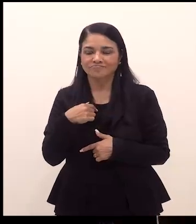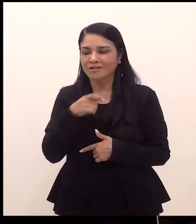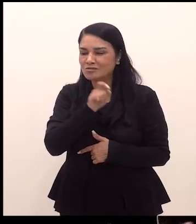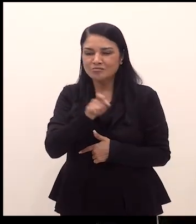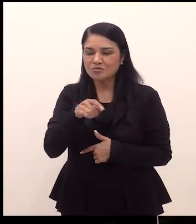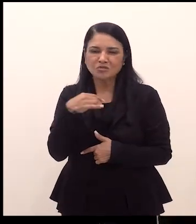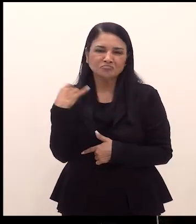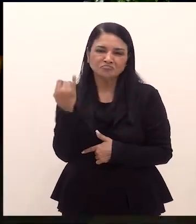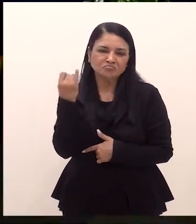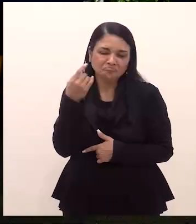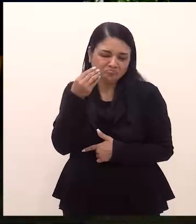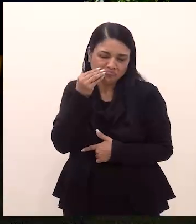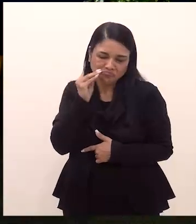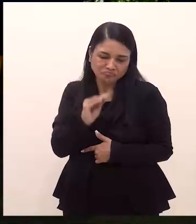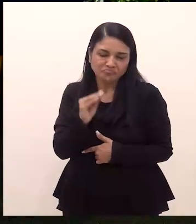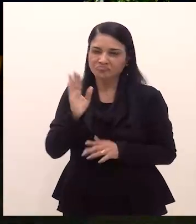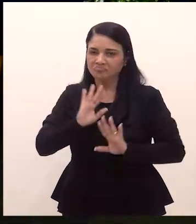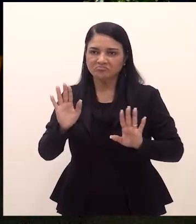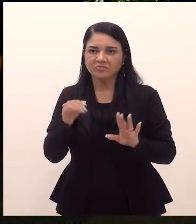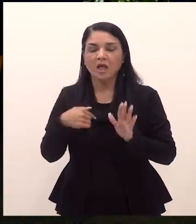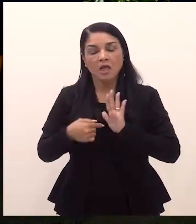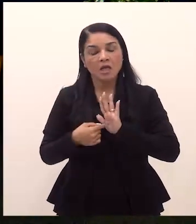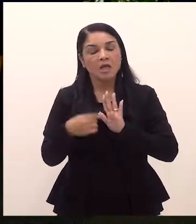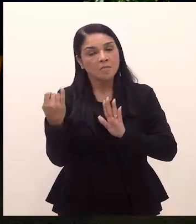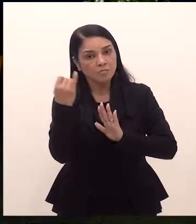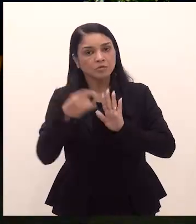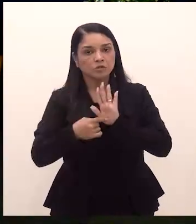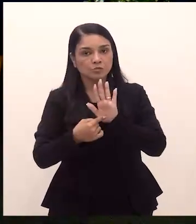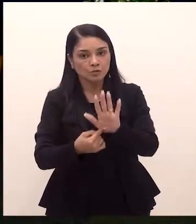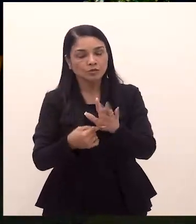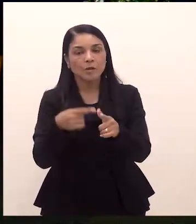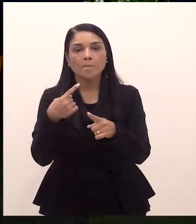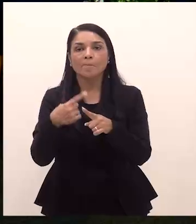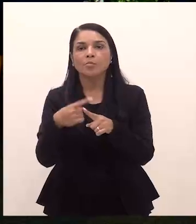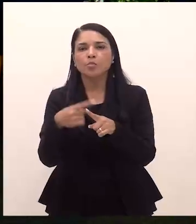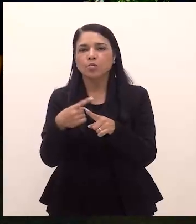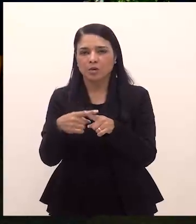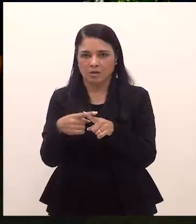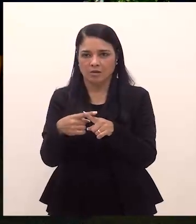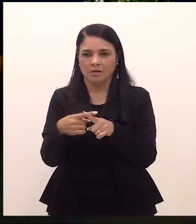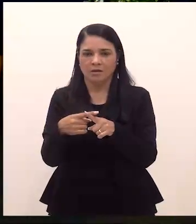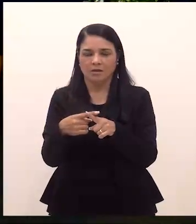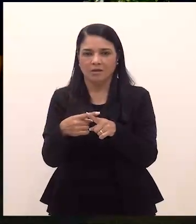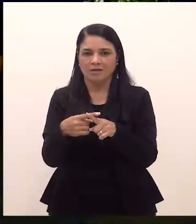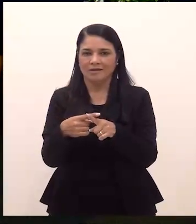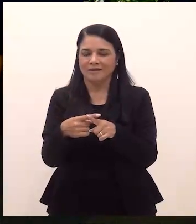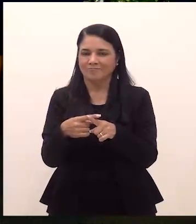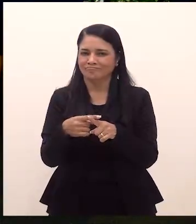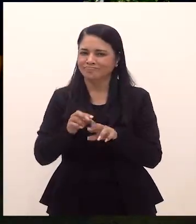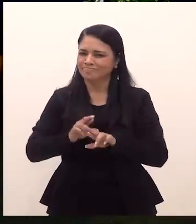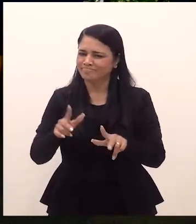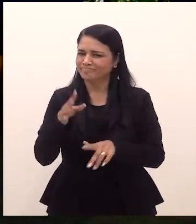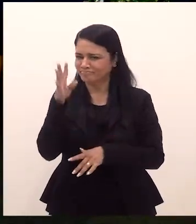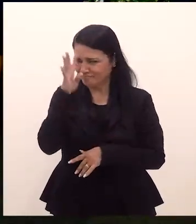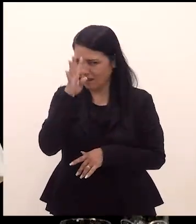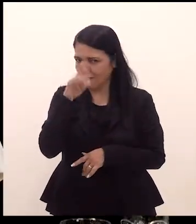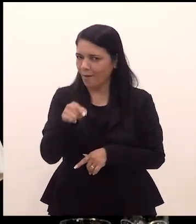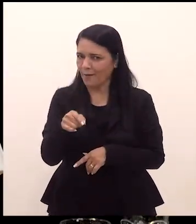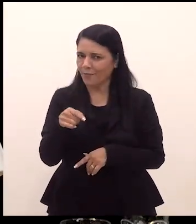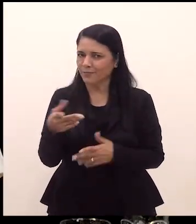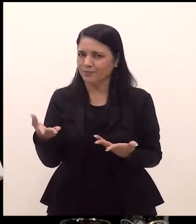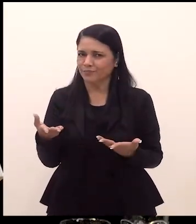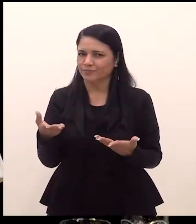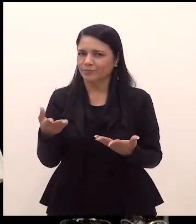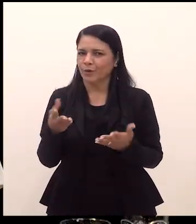adianta. Muita gente não se importa. Acho que é importante também mostrar o porquê não é